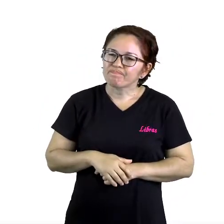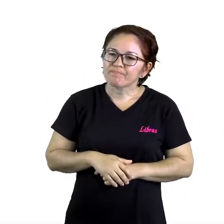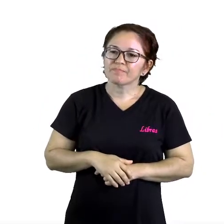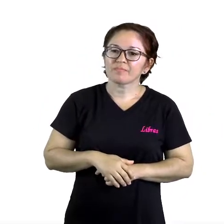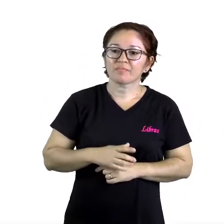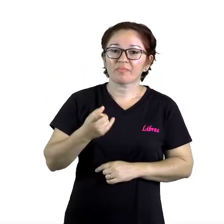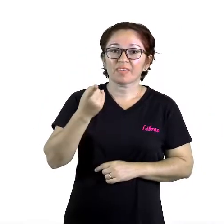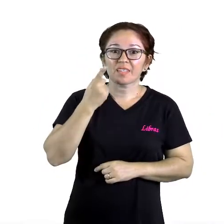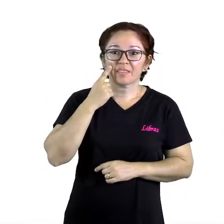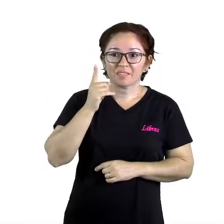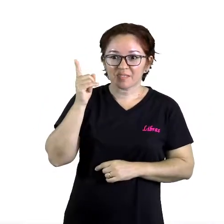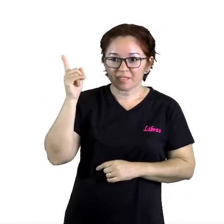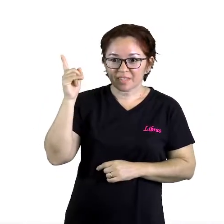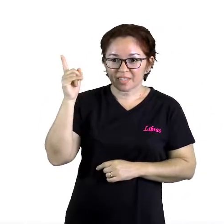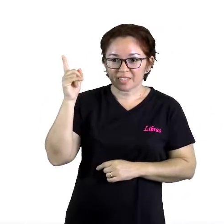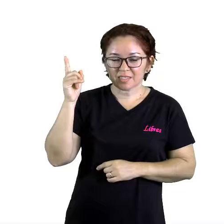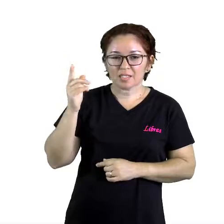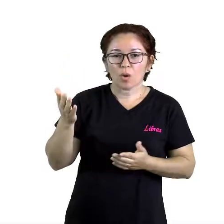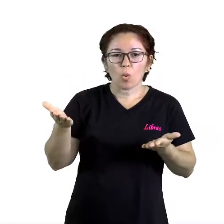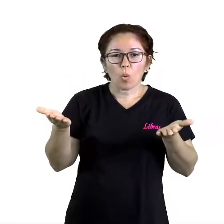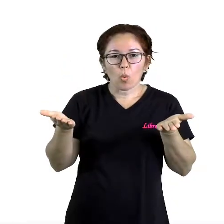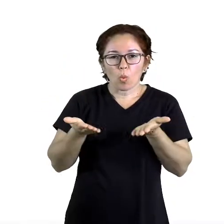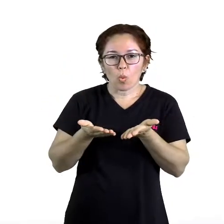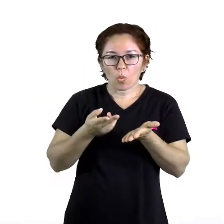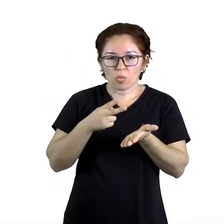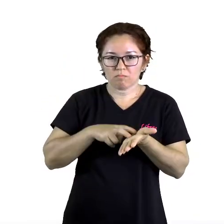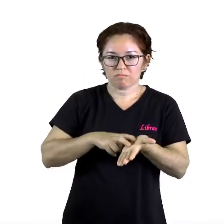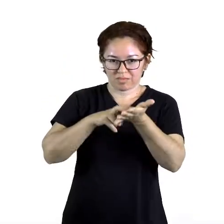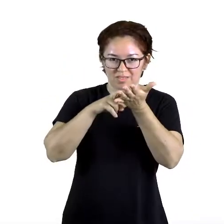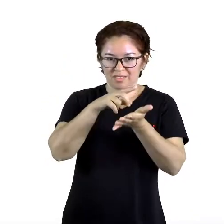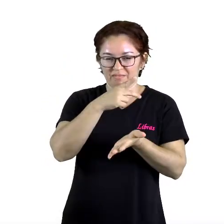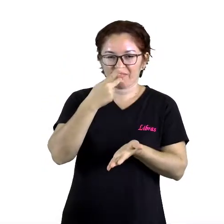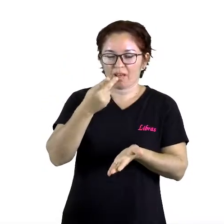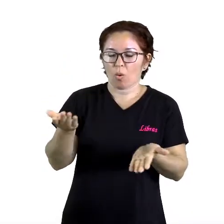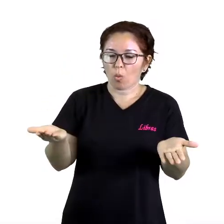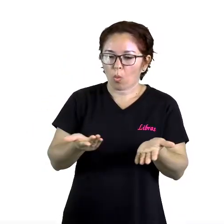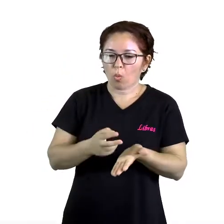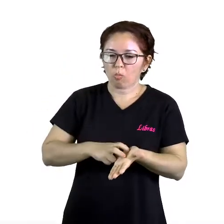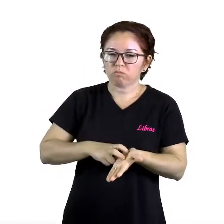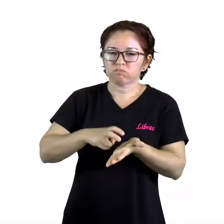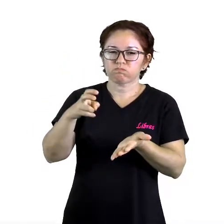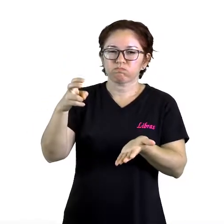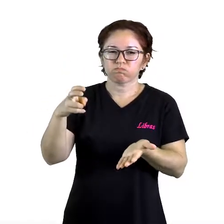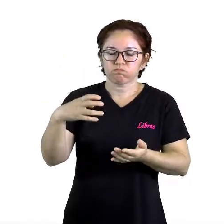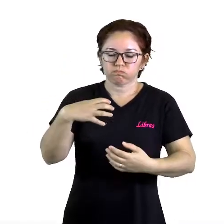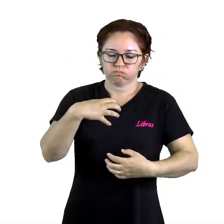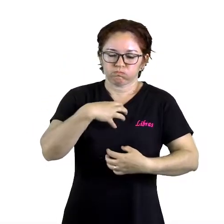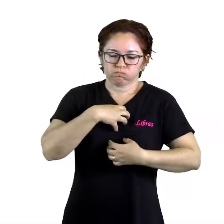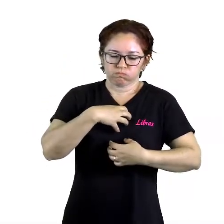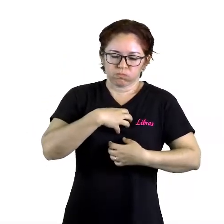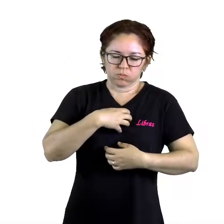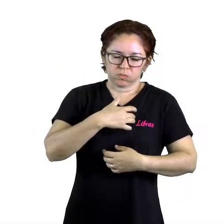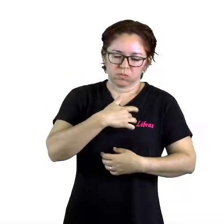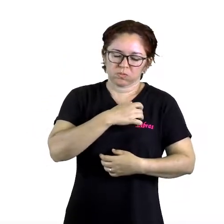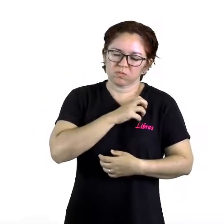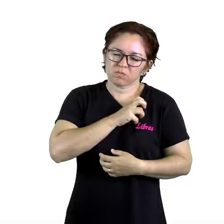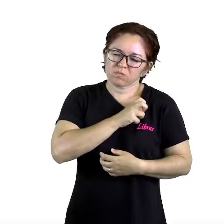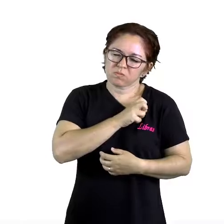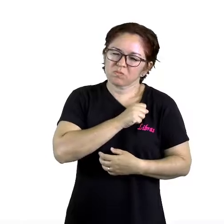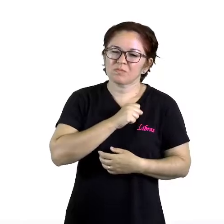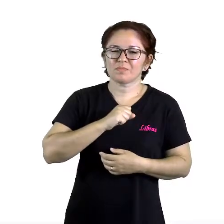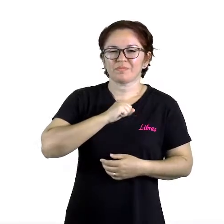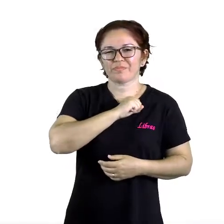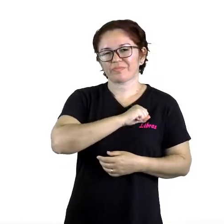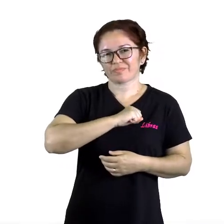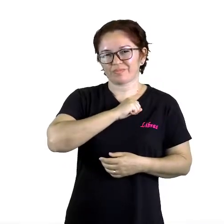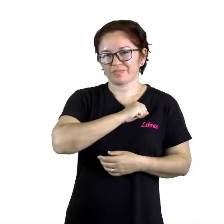hoje pela manhã, agora só carrego as lembranças aquecidas em meu peito. Observaram que está destacado? Está em negrito